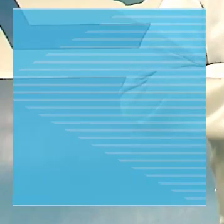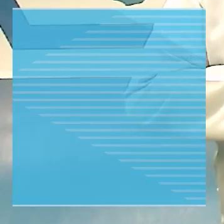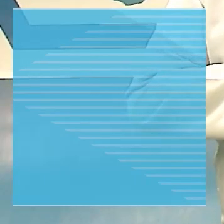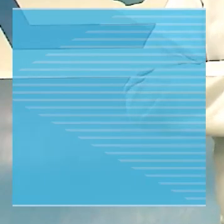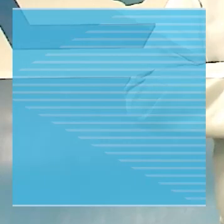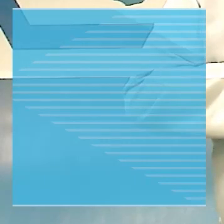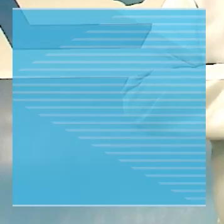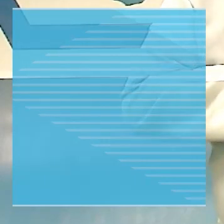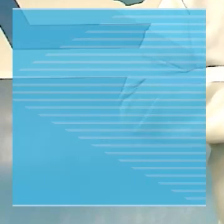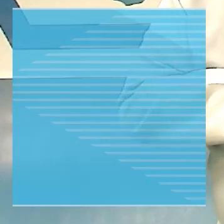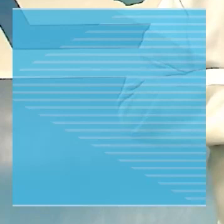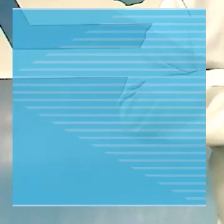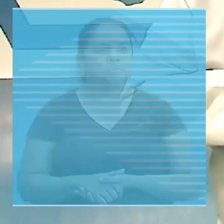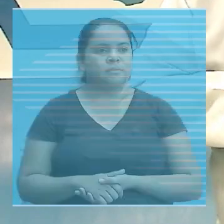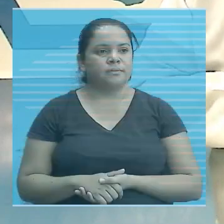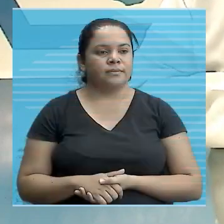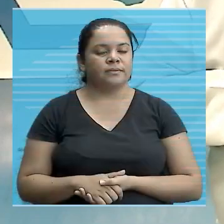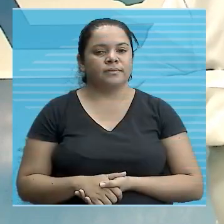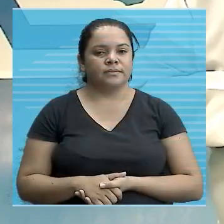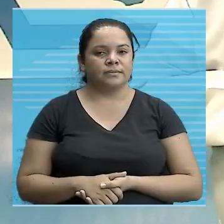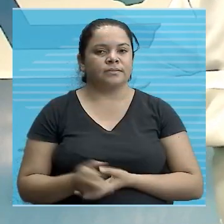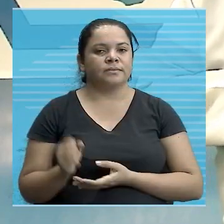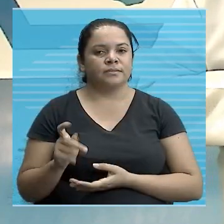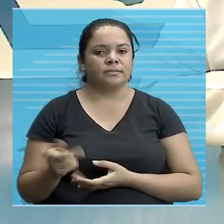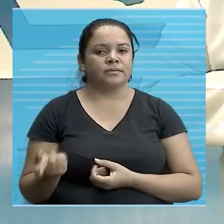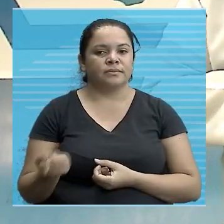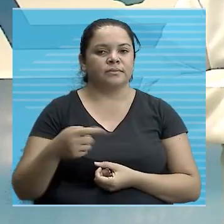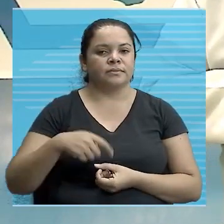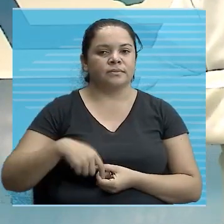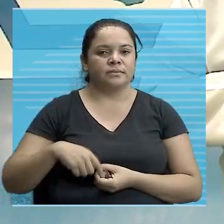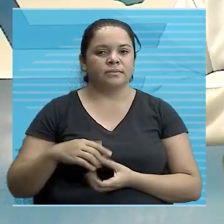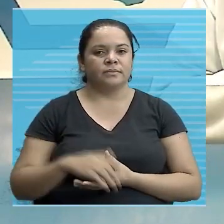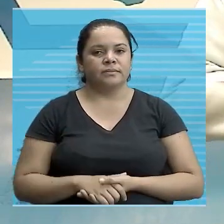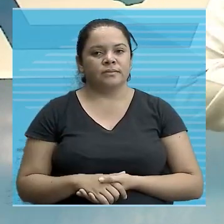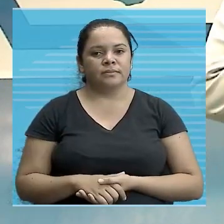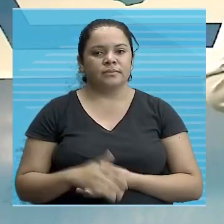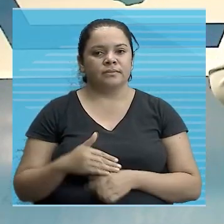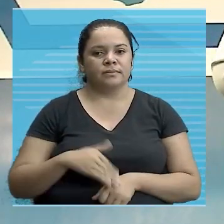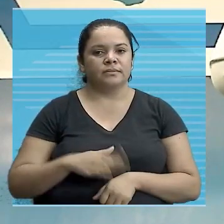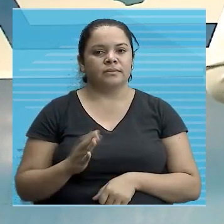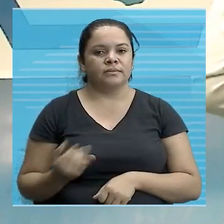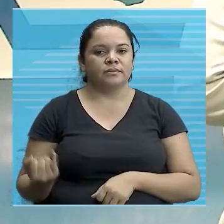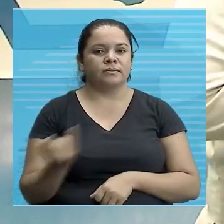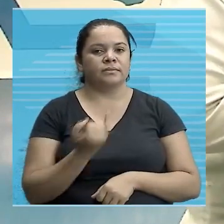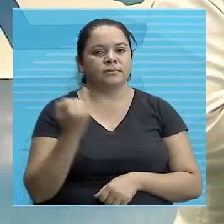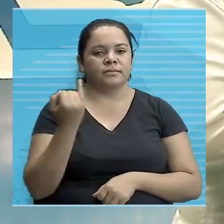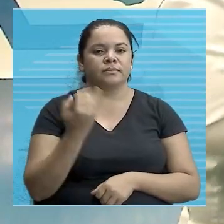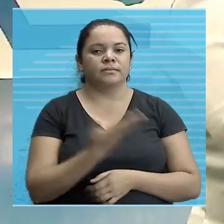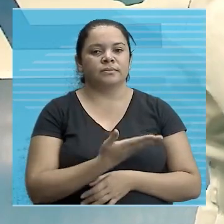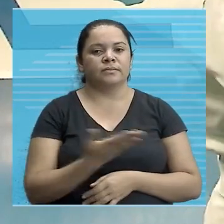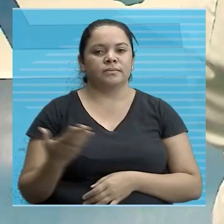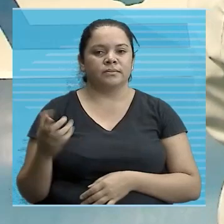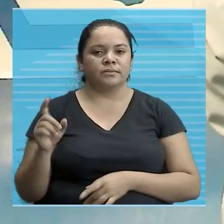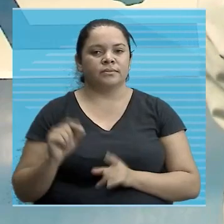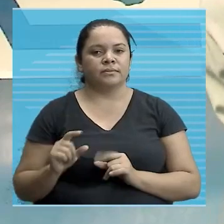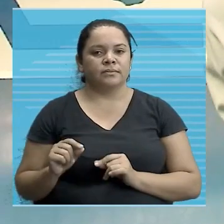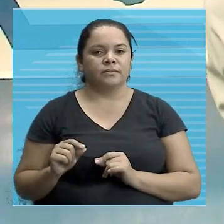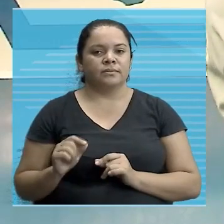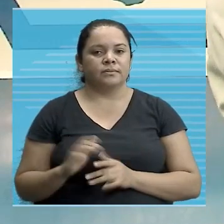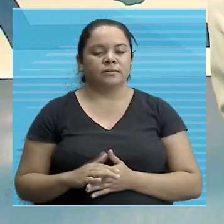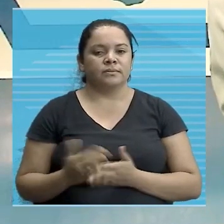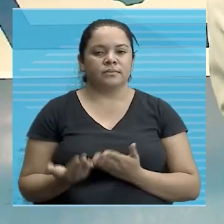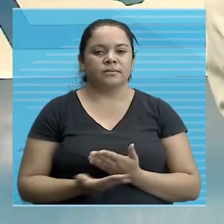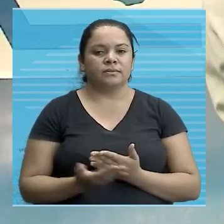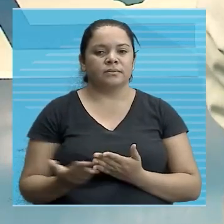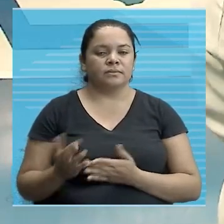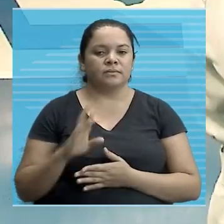Beleza, galera. Beleza, beleza. Voltamos aí. O mais importante, como eu falei, é que você, não